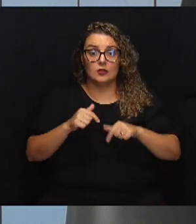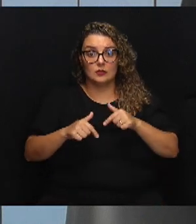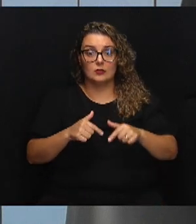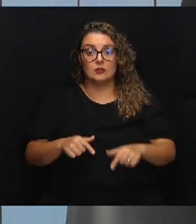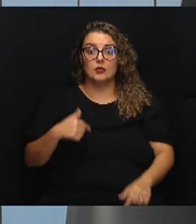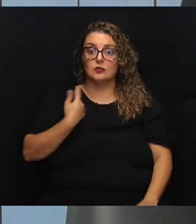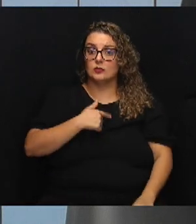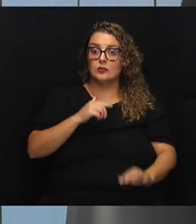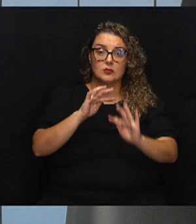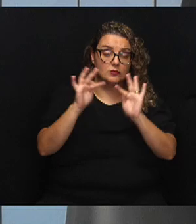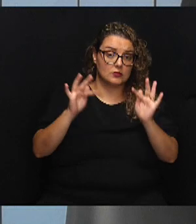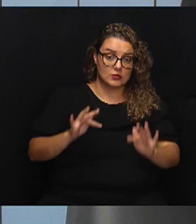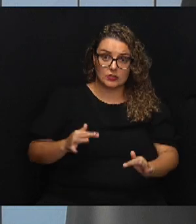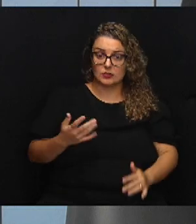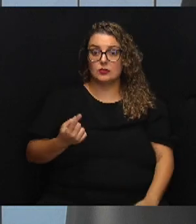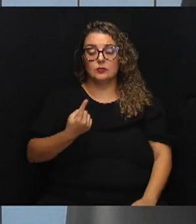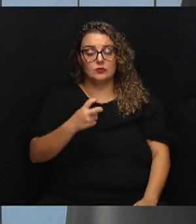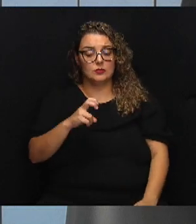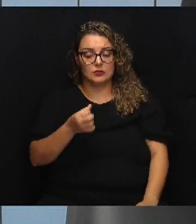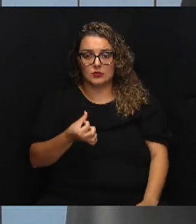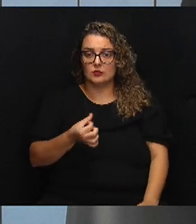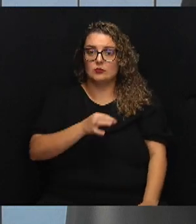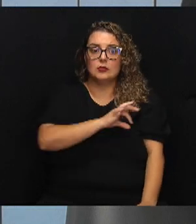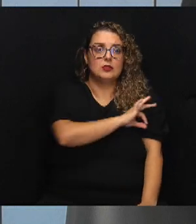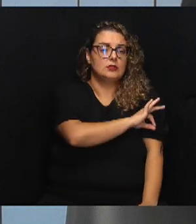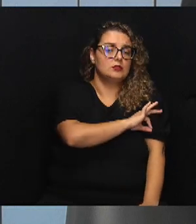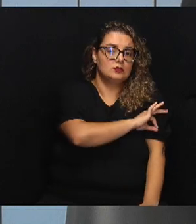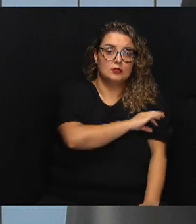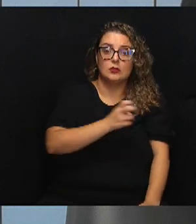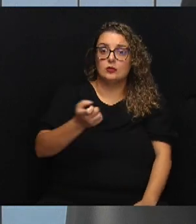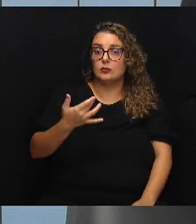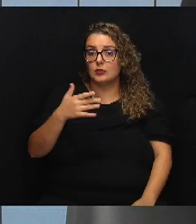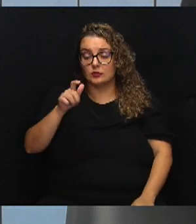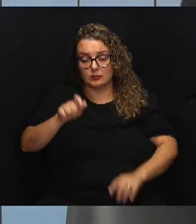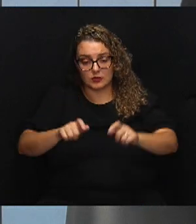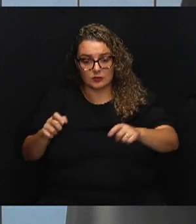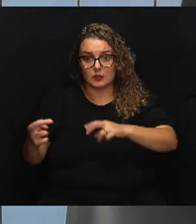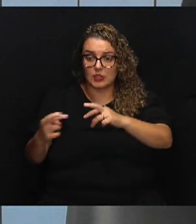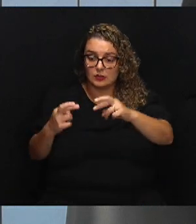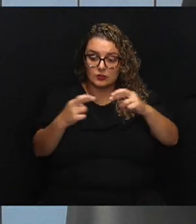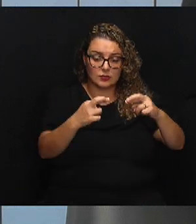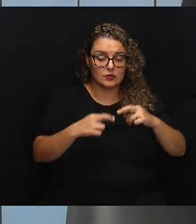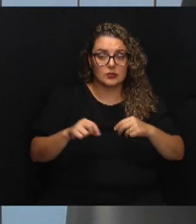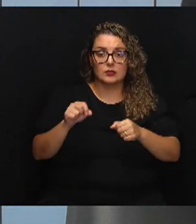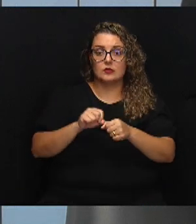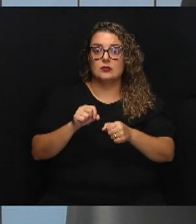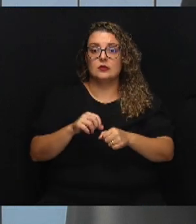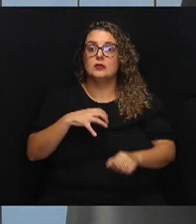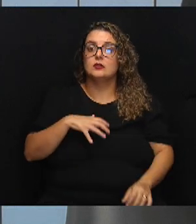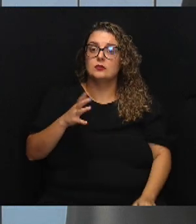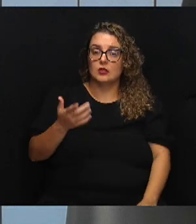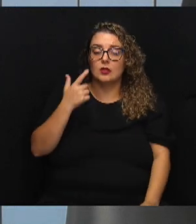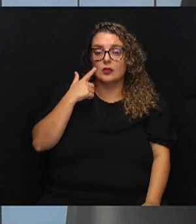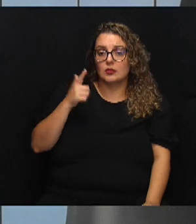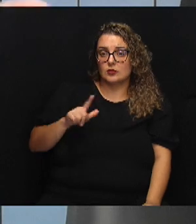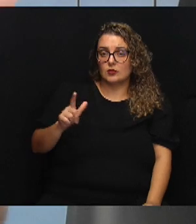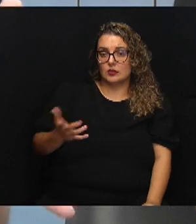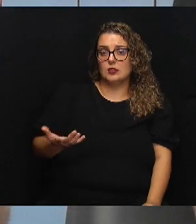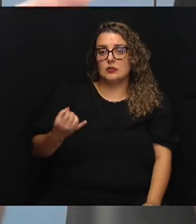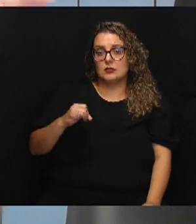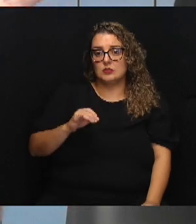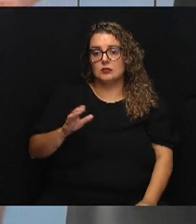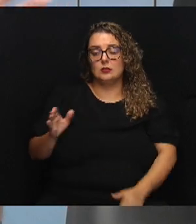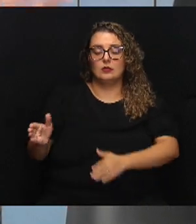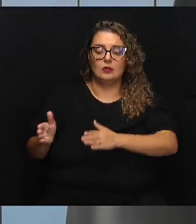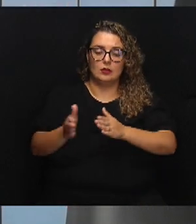muito contente. O 156 da Prefeitura, quanto mais pessoas fiscalizando, fazendo isso, é lógico, se a gente direcionar,